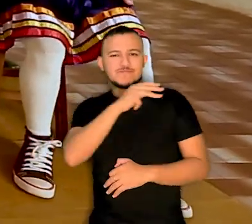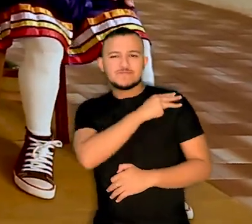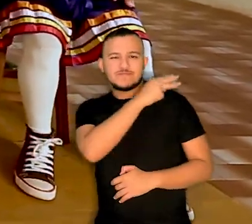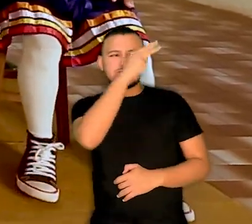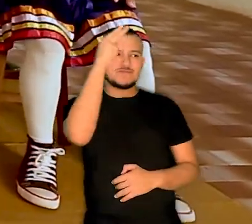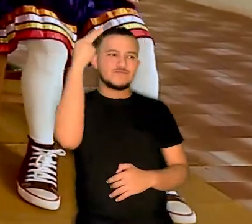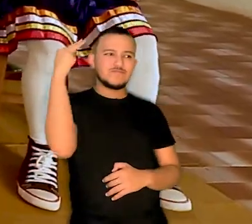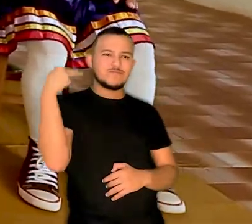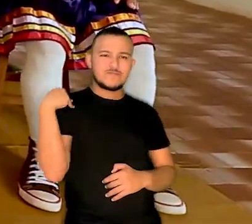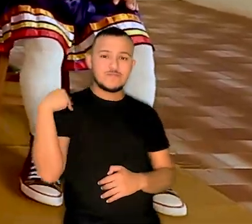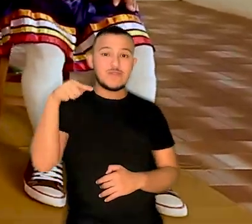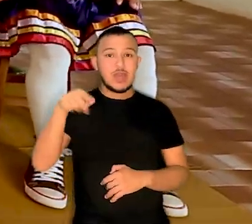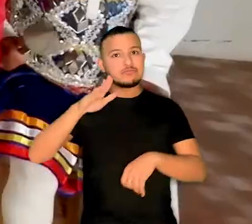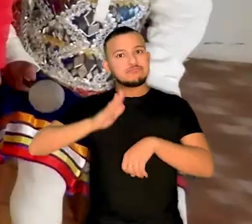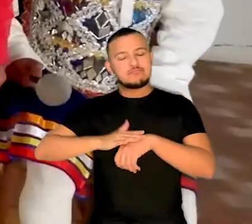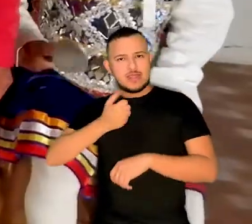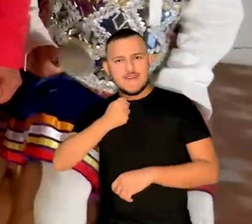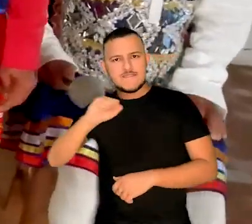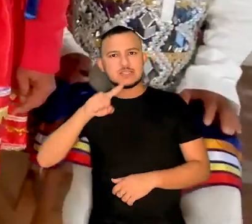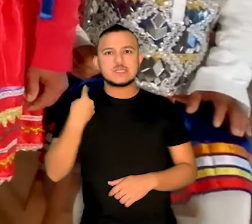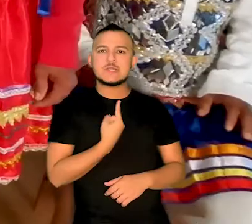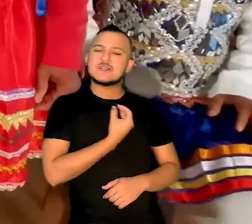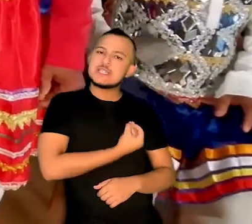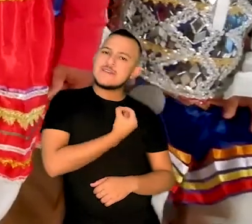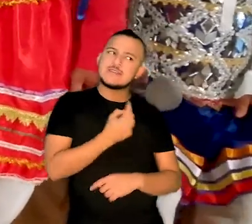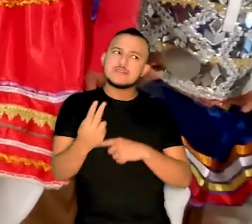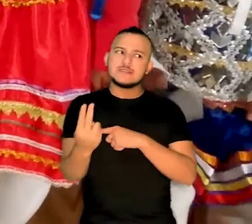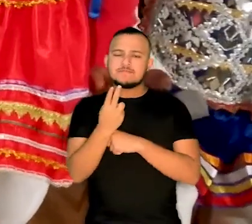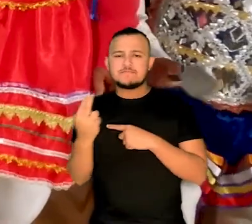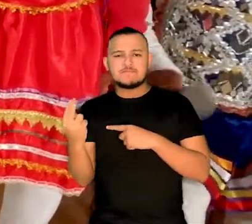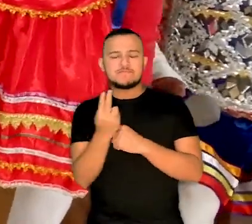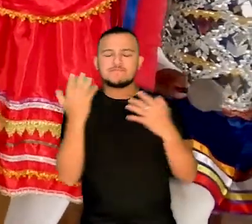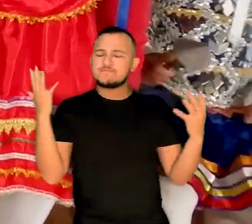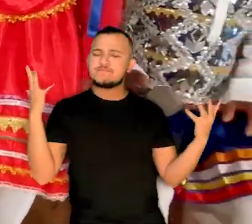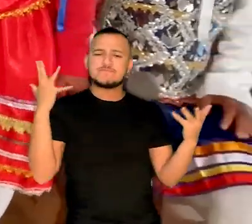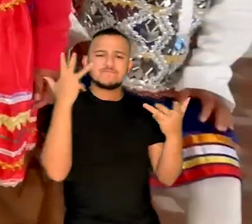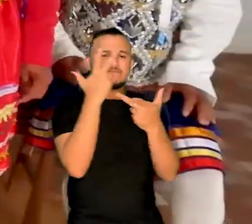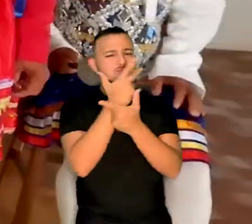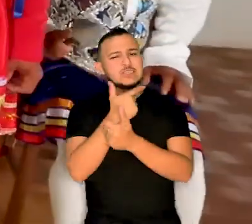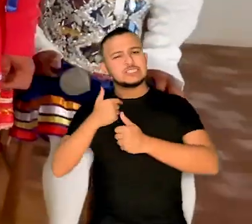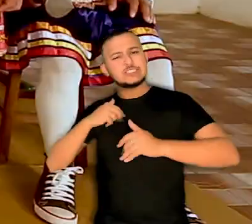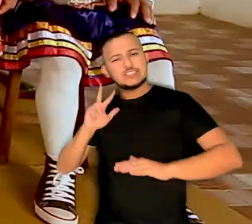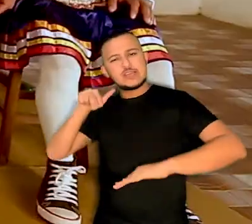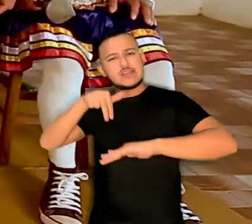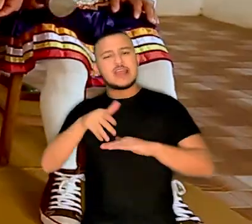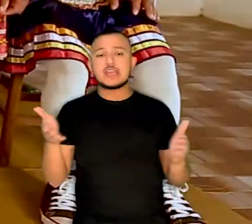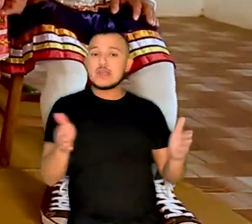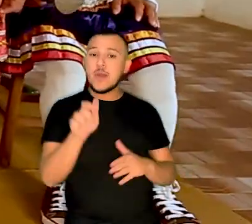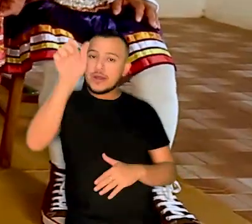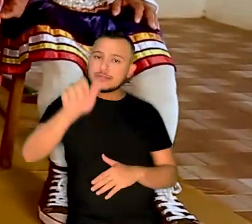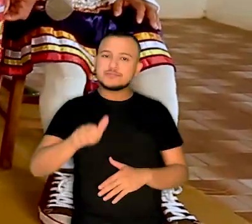ela é nossa defesa. É uma beleza, cheguei agora.